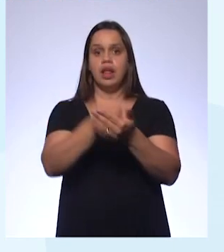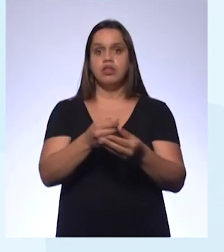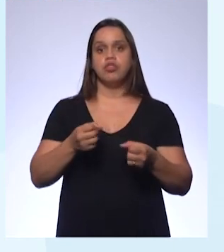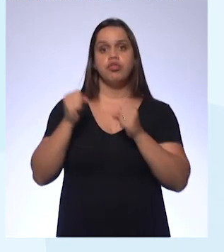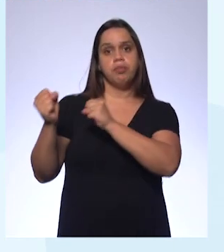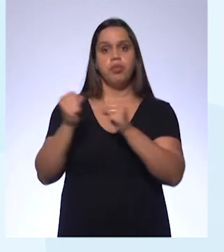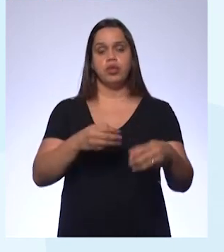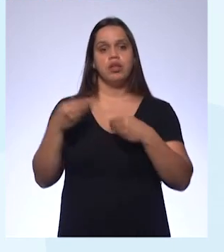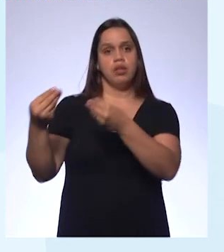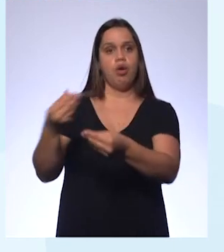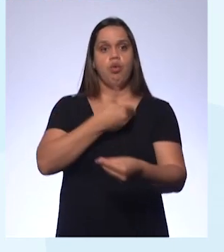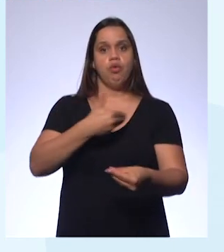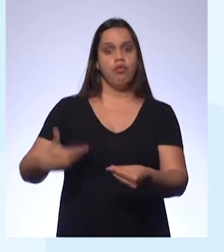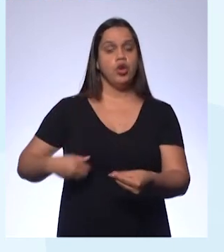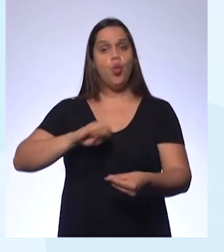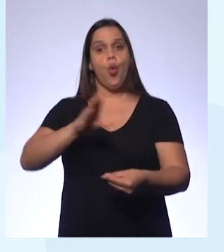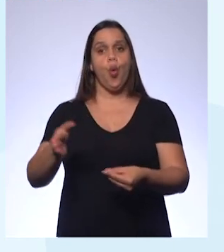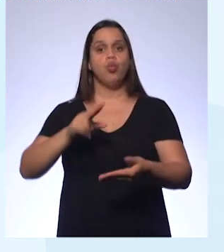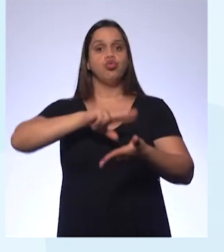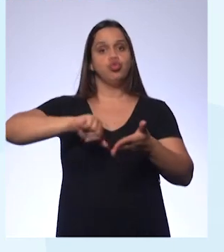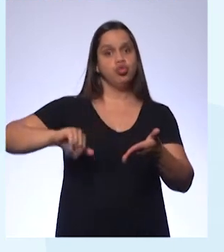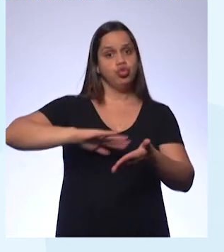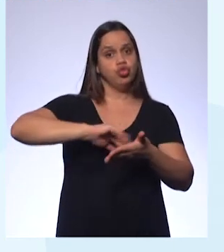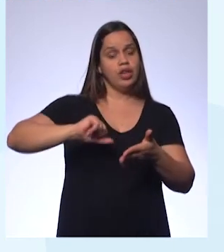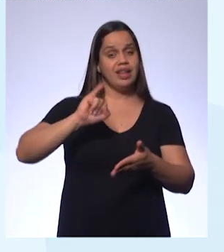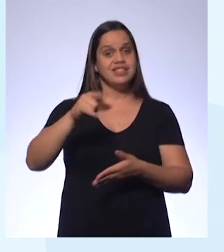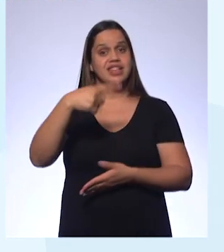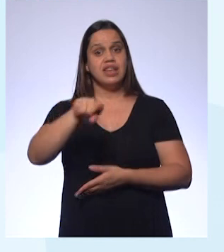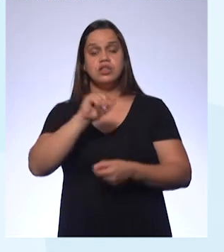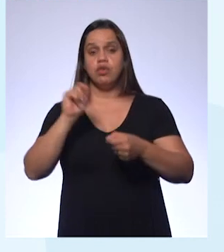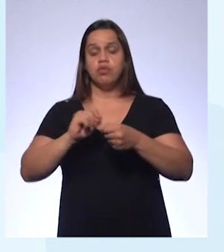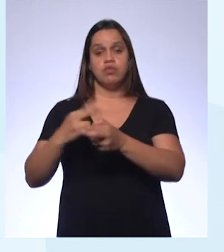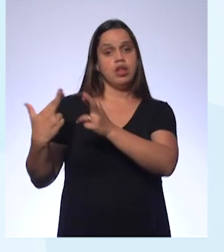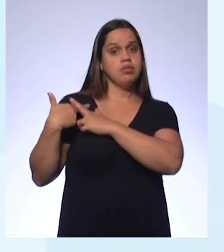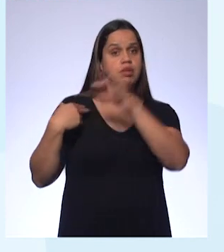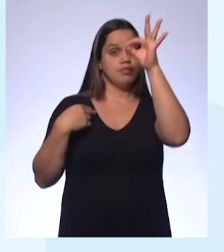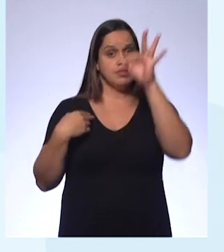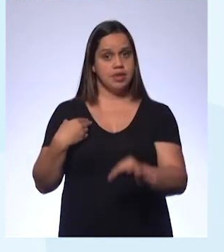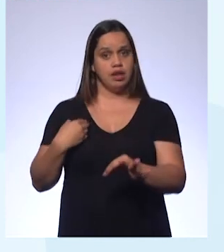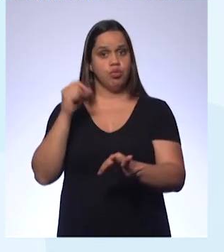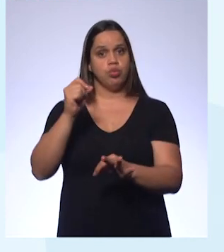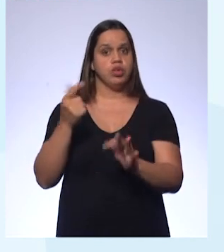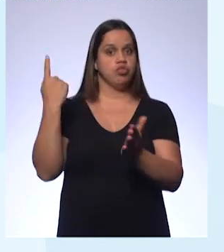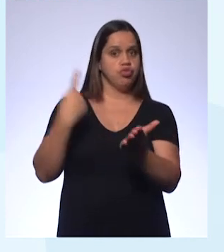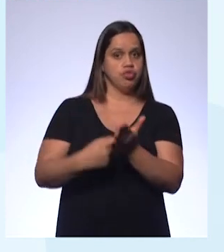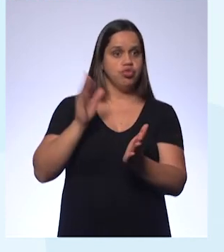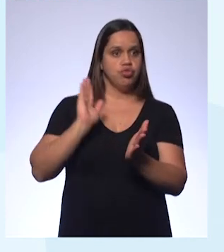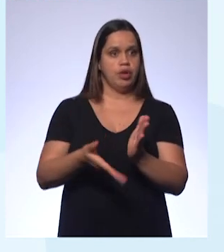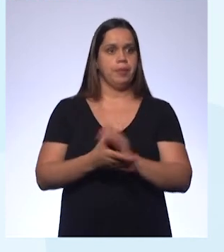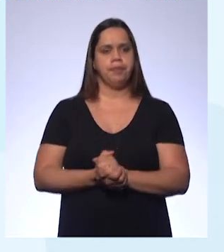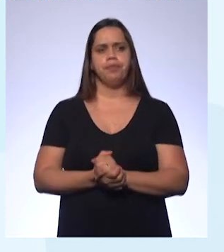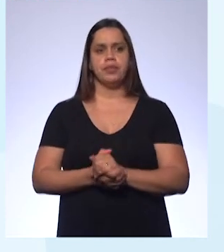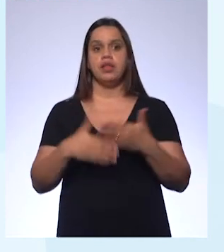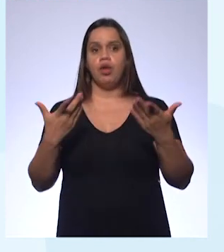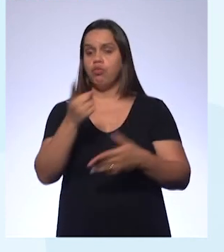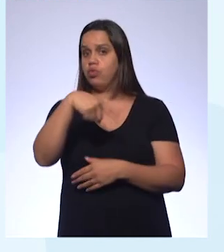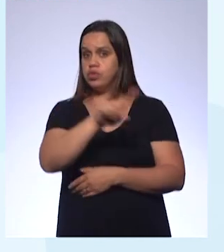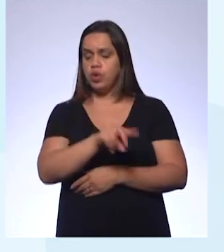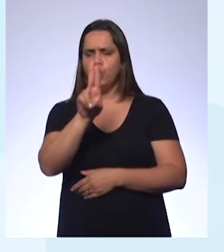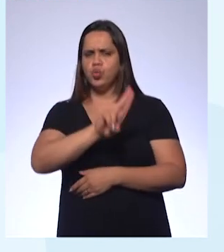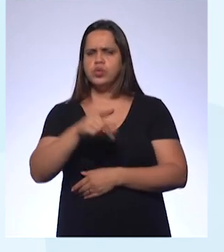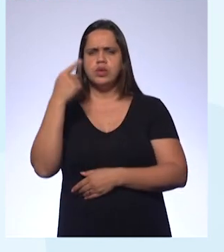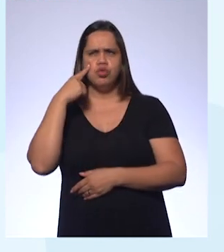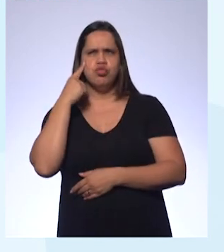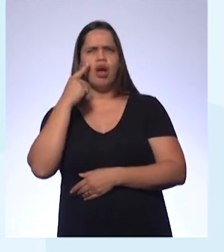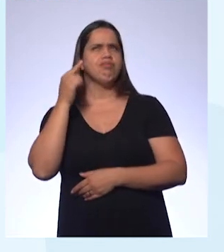governantes, caso eles não desempenhem corretamente o seu papel nesse acordo. Com base nisso, estudantes, pensem